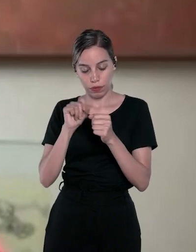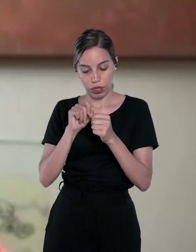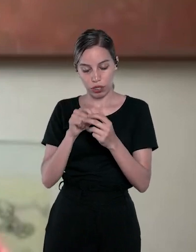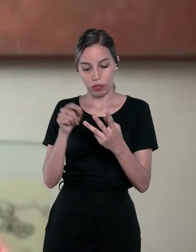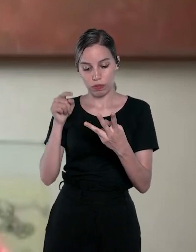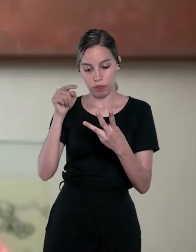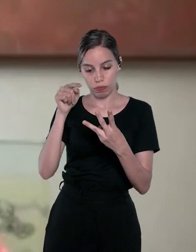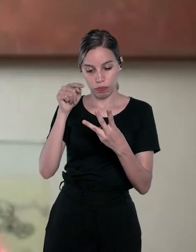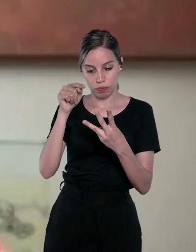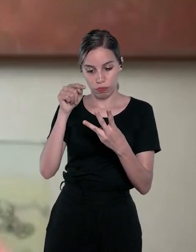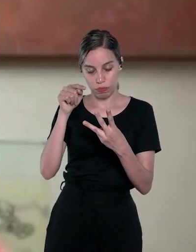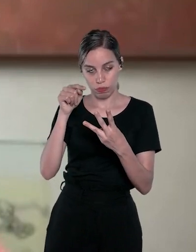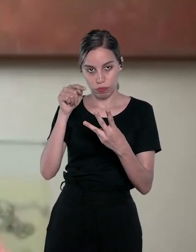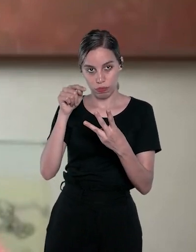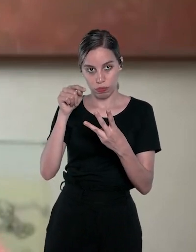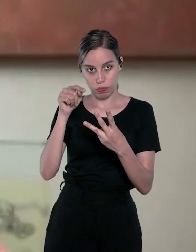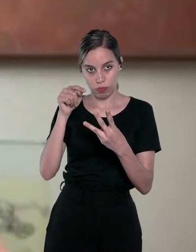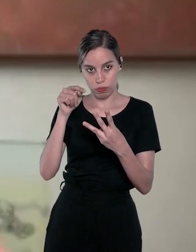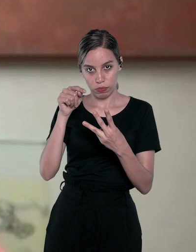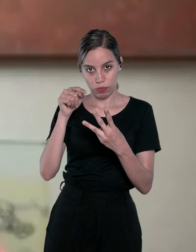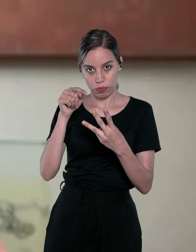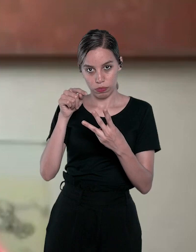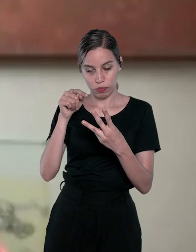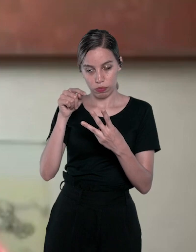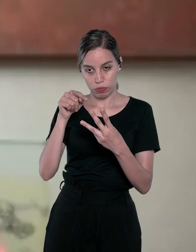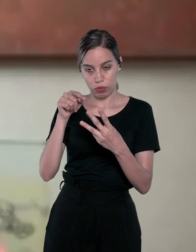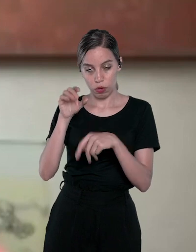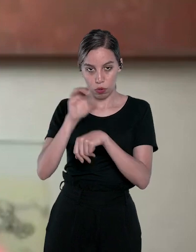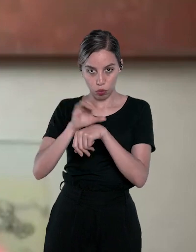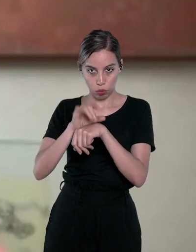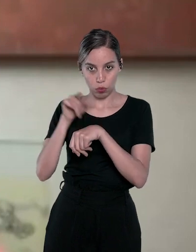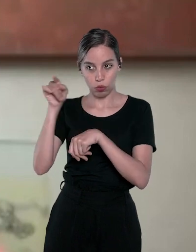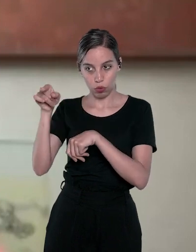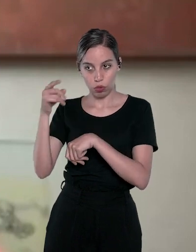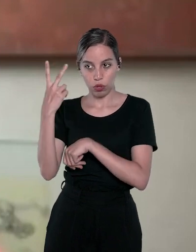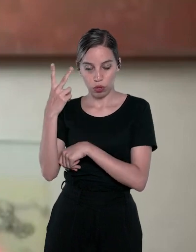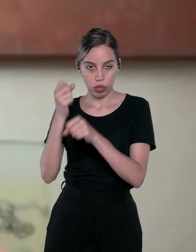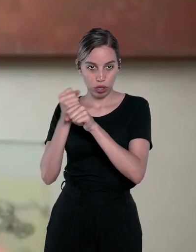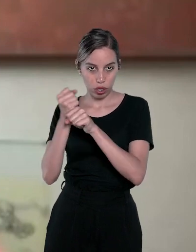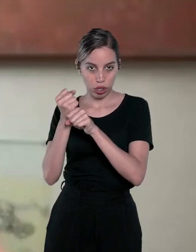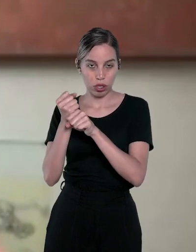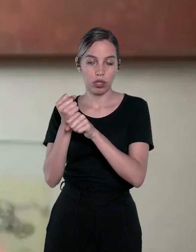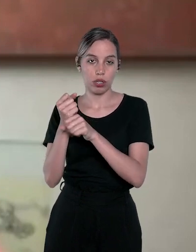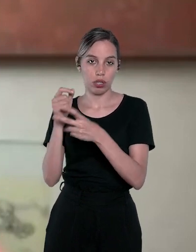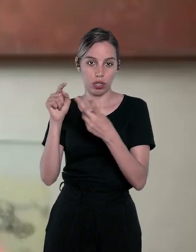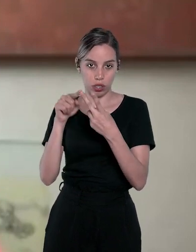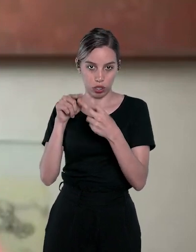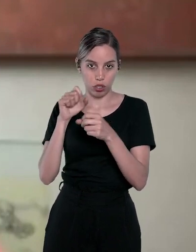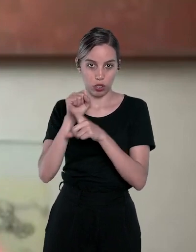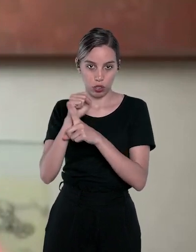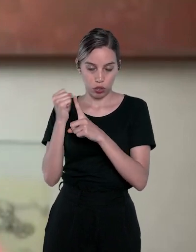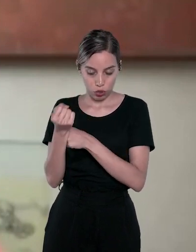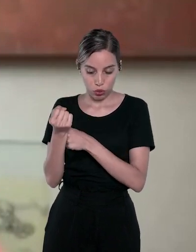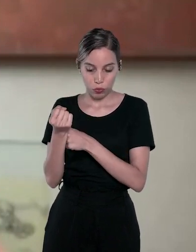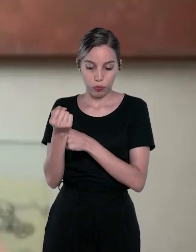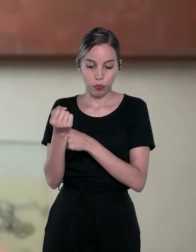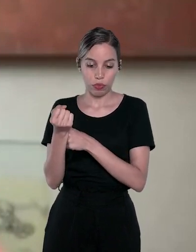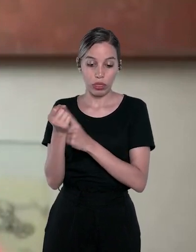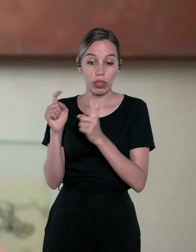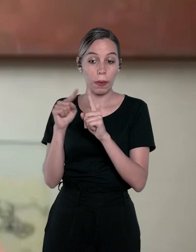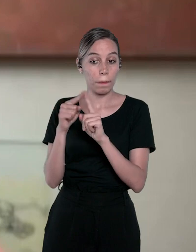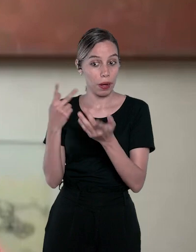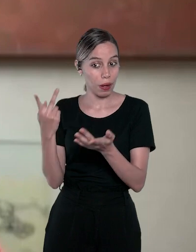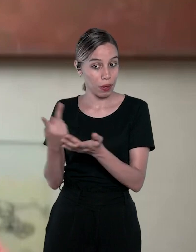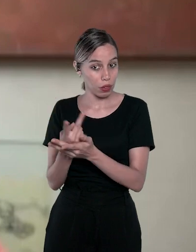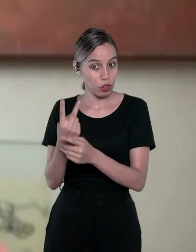anos nessa faculdade, mas logo depois aconteceu um fato extraordinário que mudou o rumo